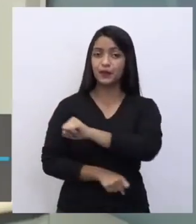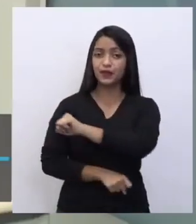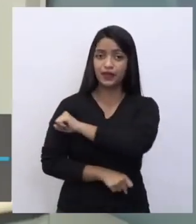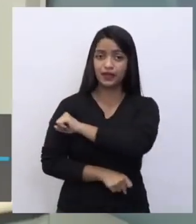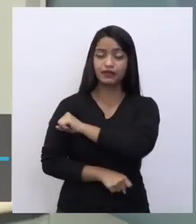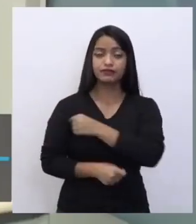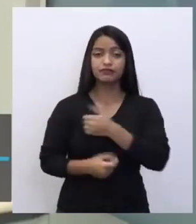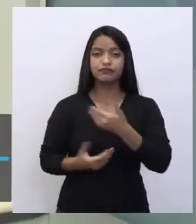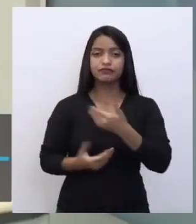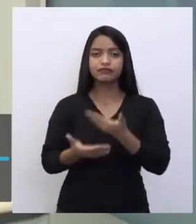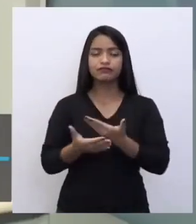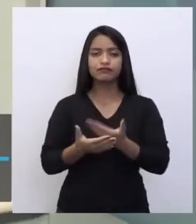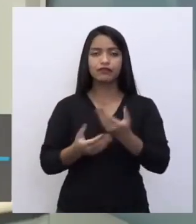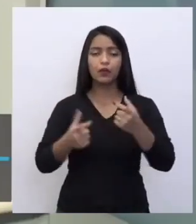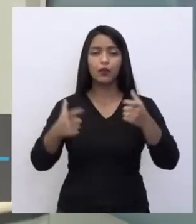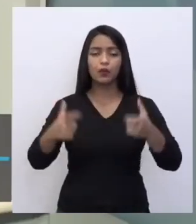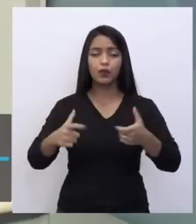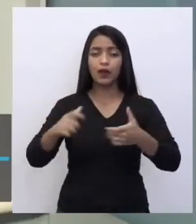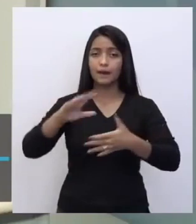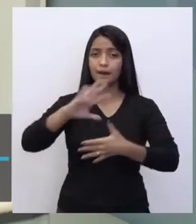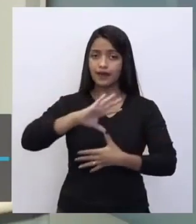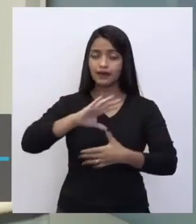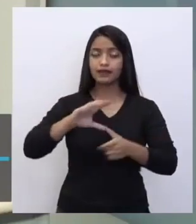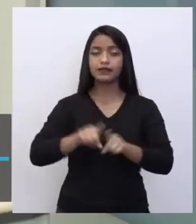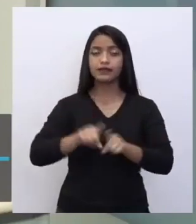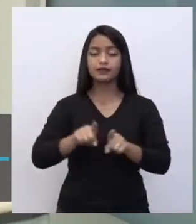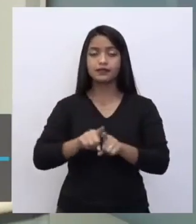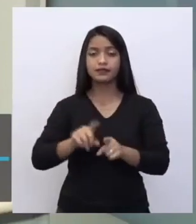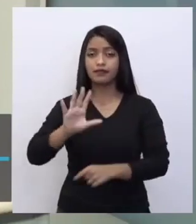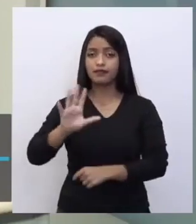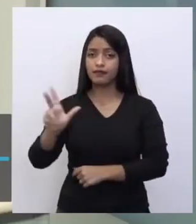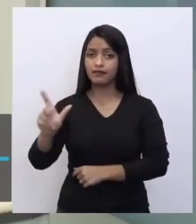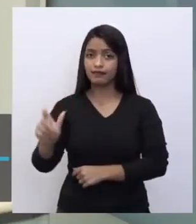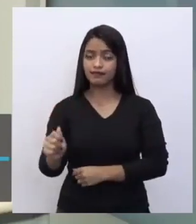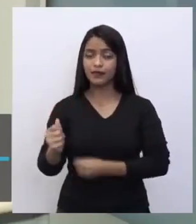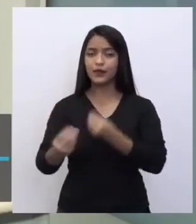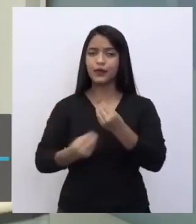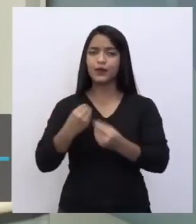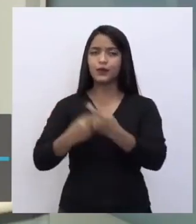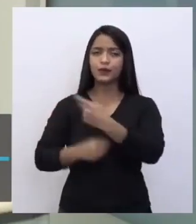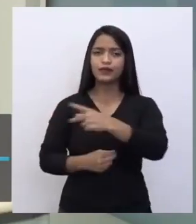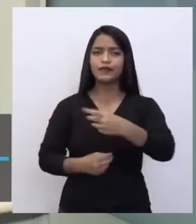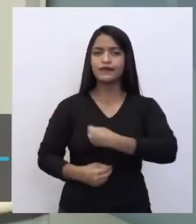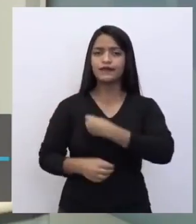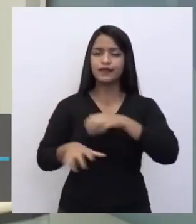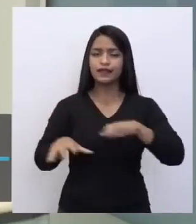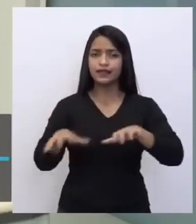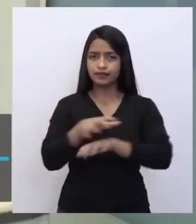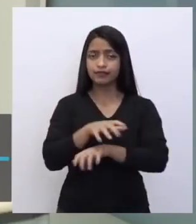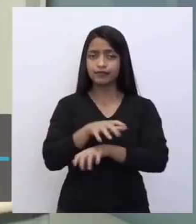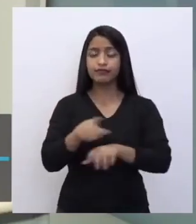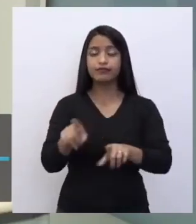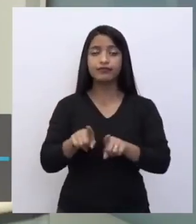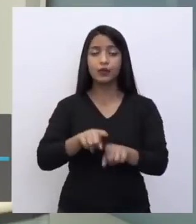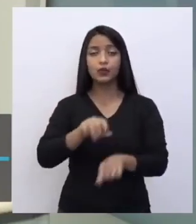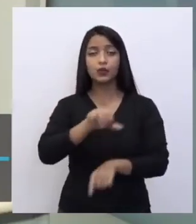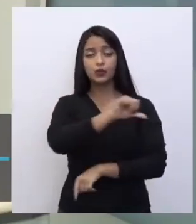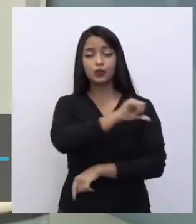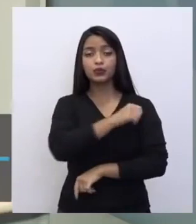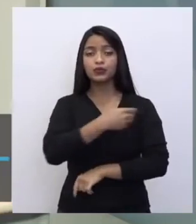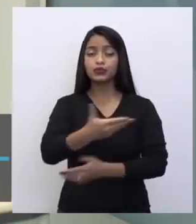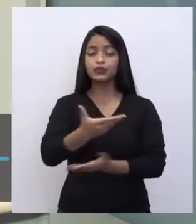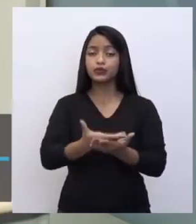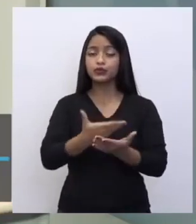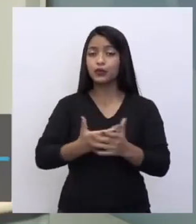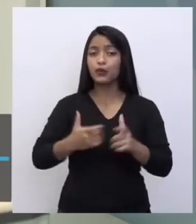da América e da África, e lá no nono ano os biomas da Europa, da Ásia e da Oceania.